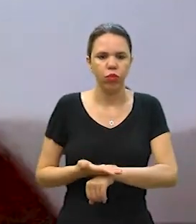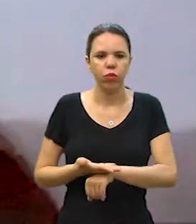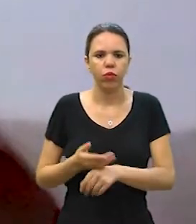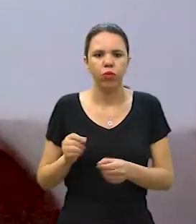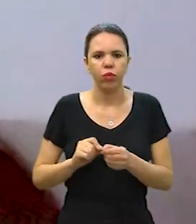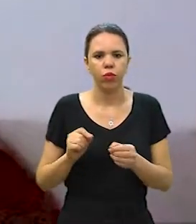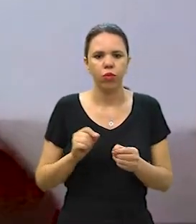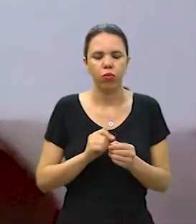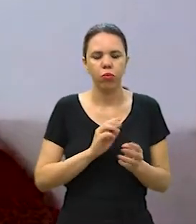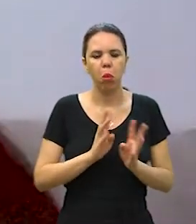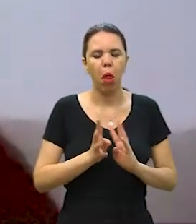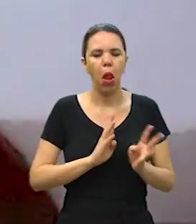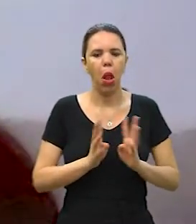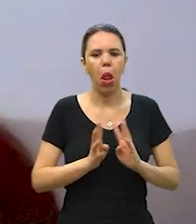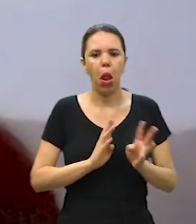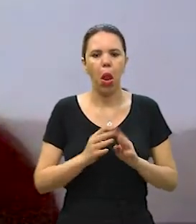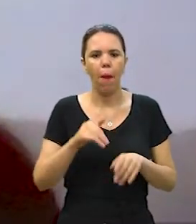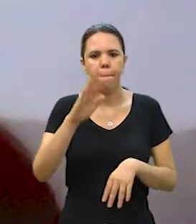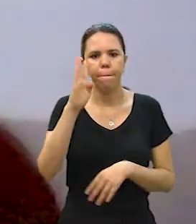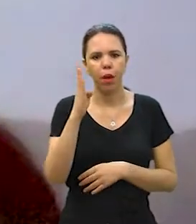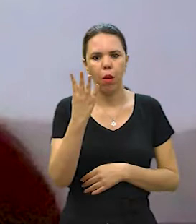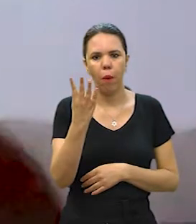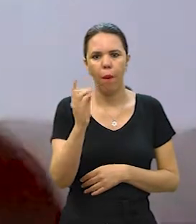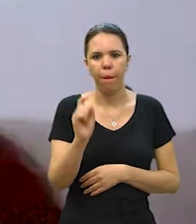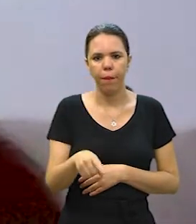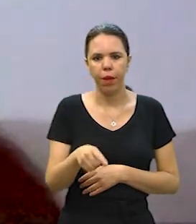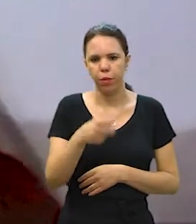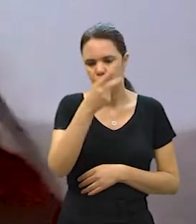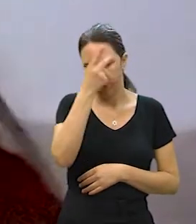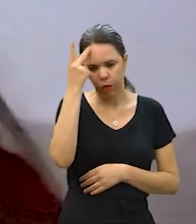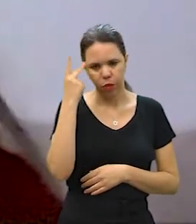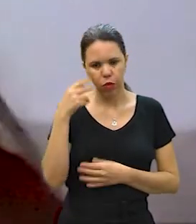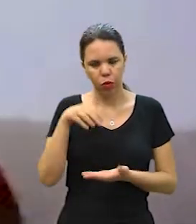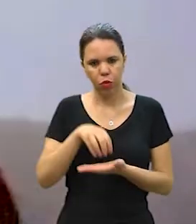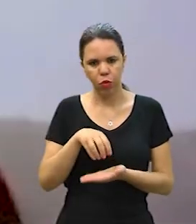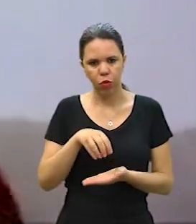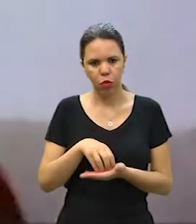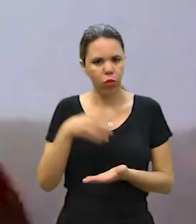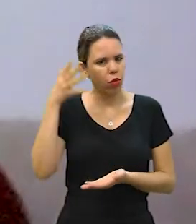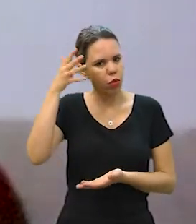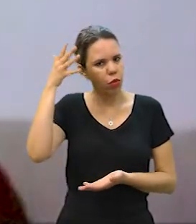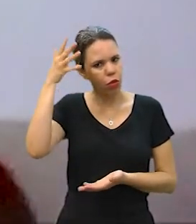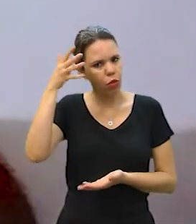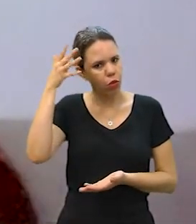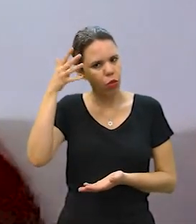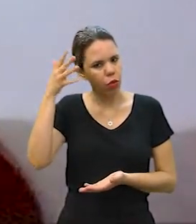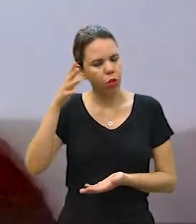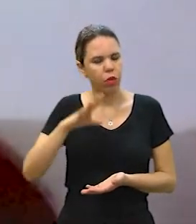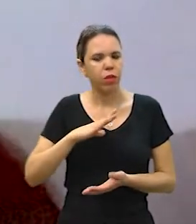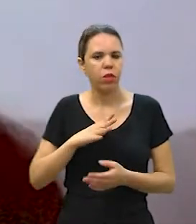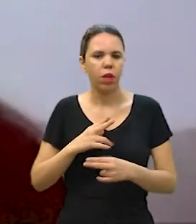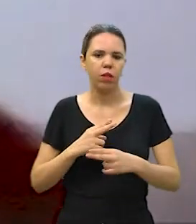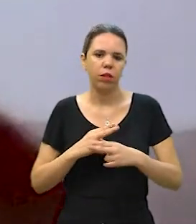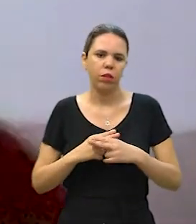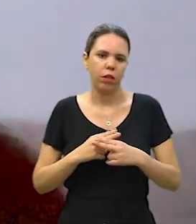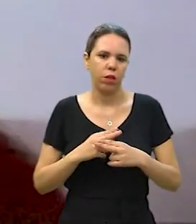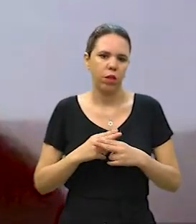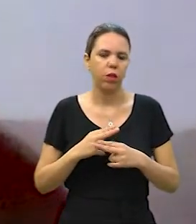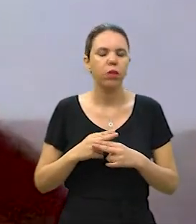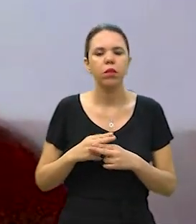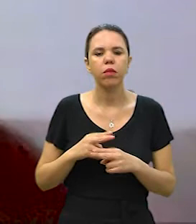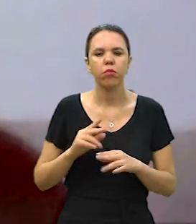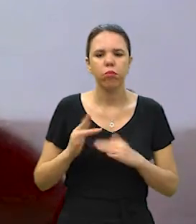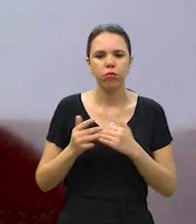uma aglomeração com mais de 4.000 pessoas num centro de convenções em Serra Negra, né, que passou até nas